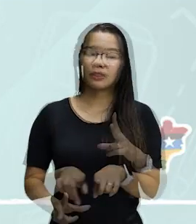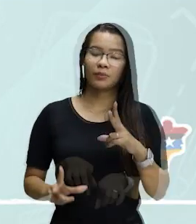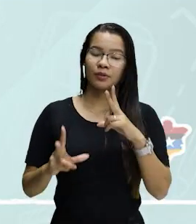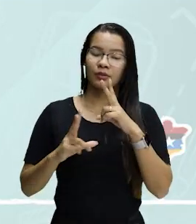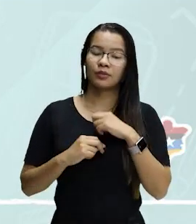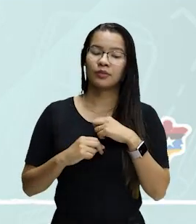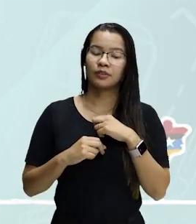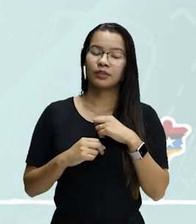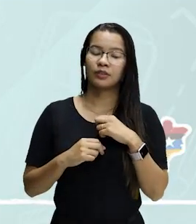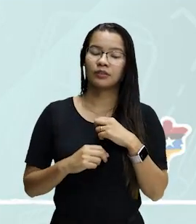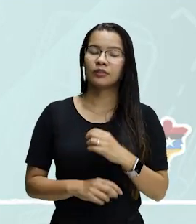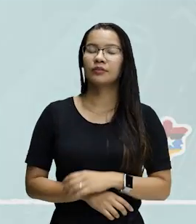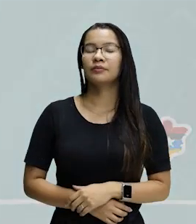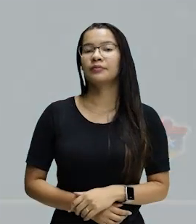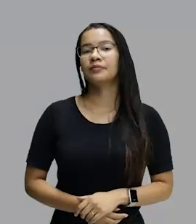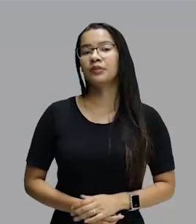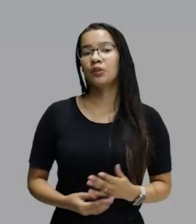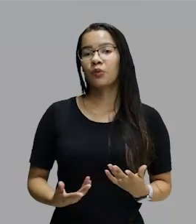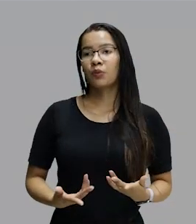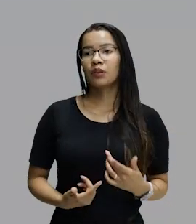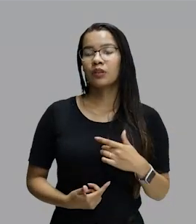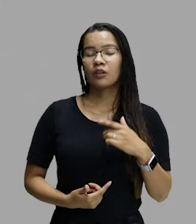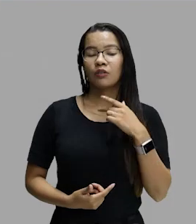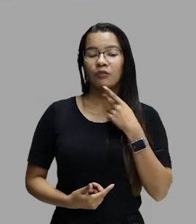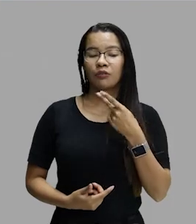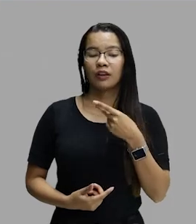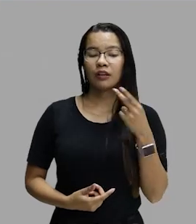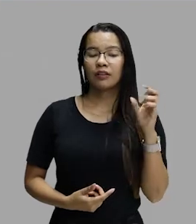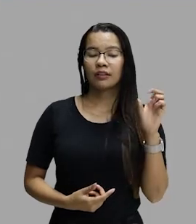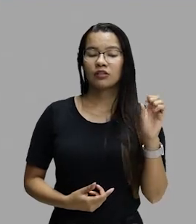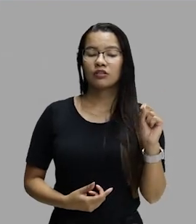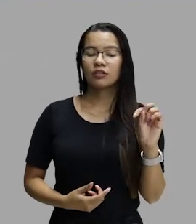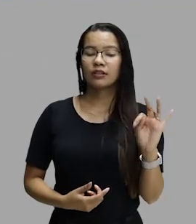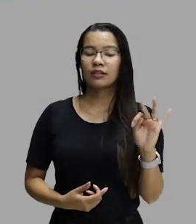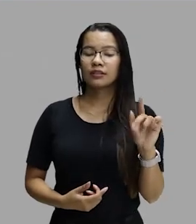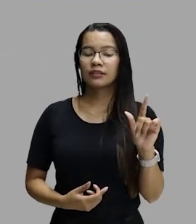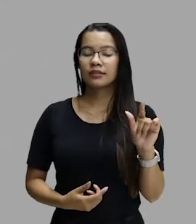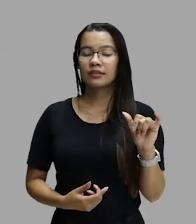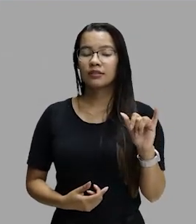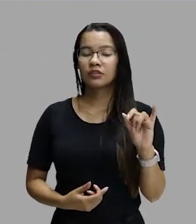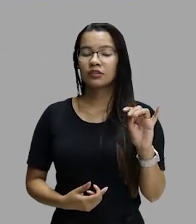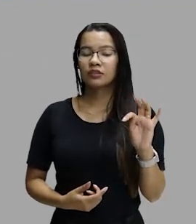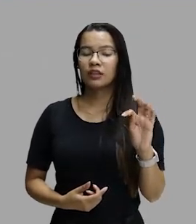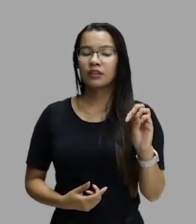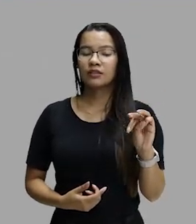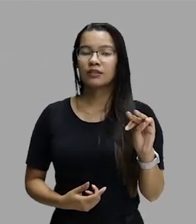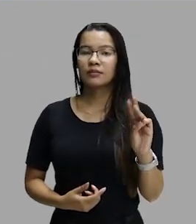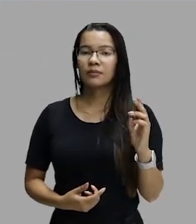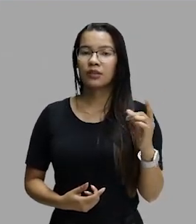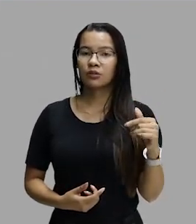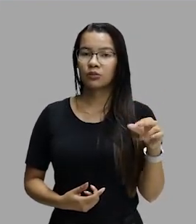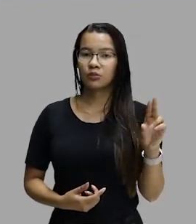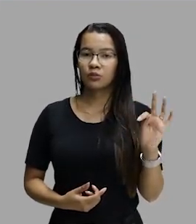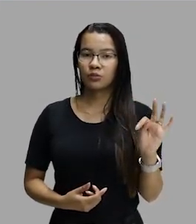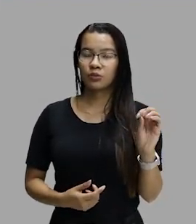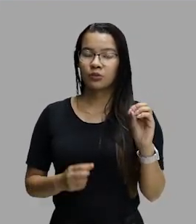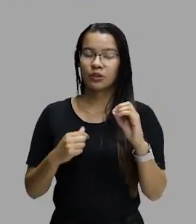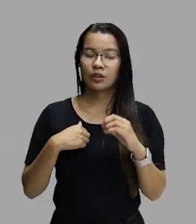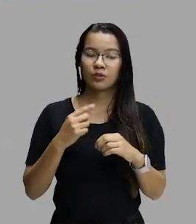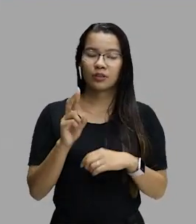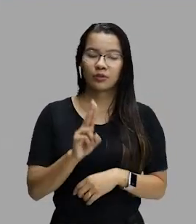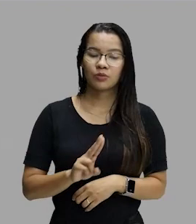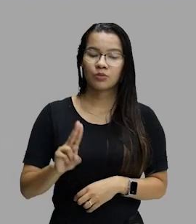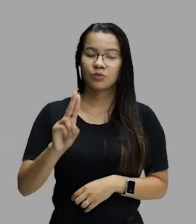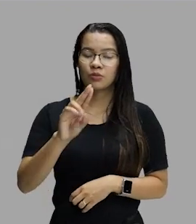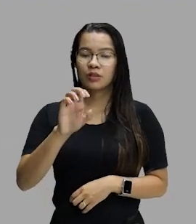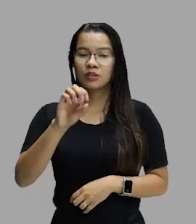estilisticamente individualizados. Quando eu falo de estilização, estou trabalhando com estilos, e o que você pode entender aqui, ó,